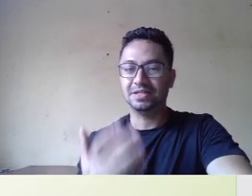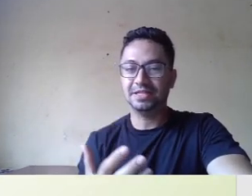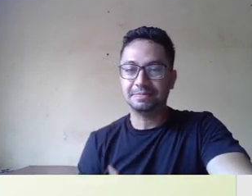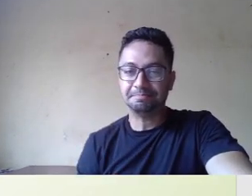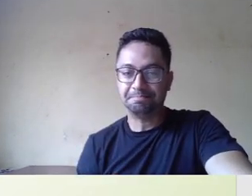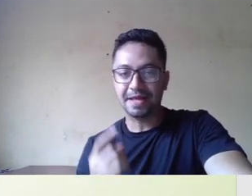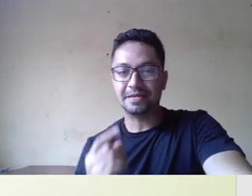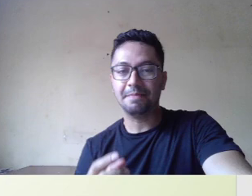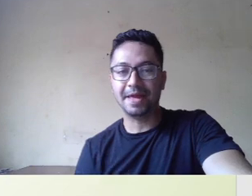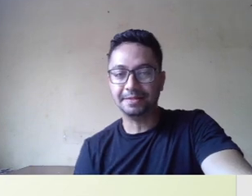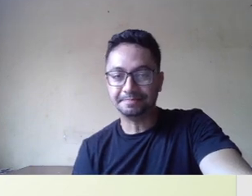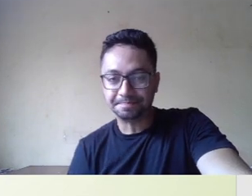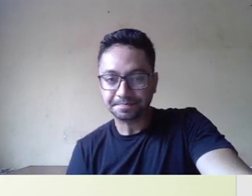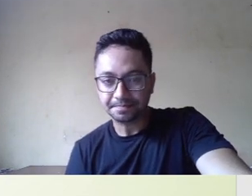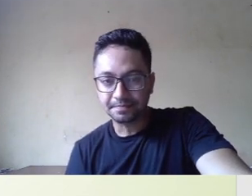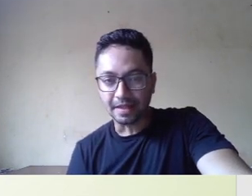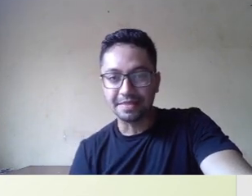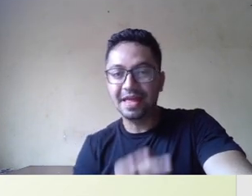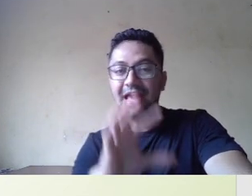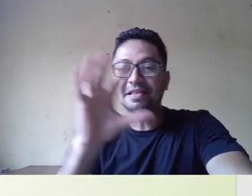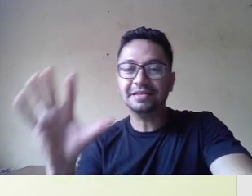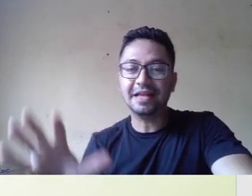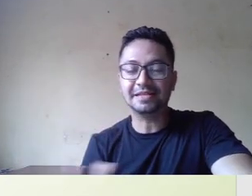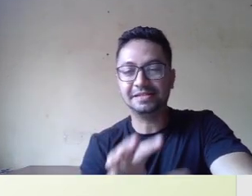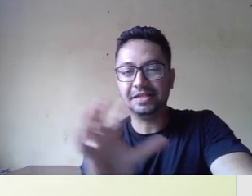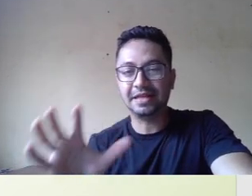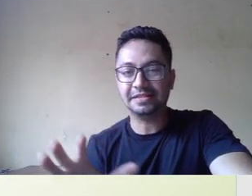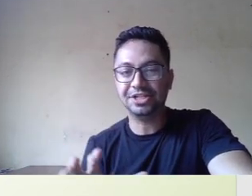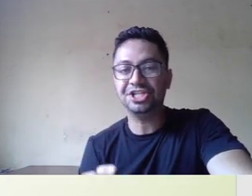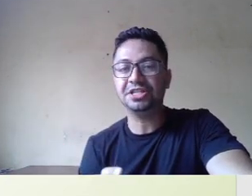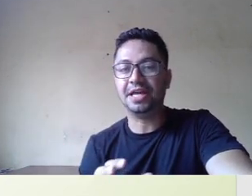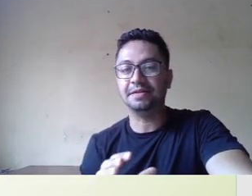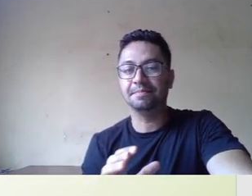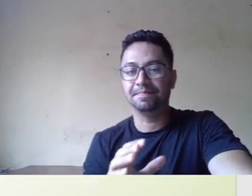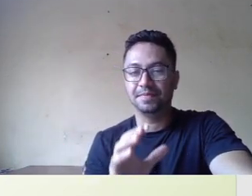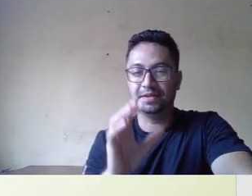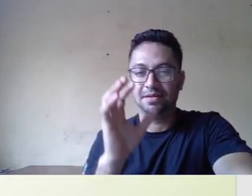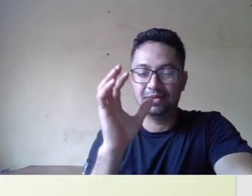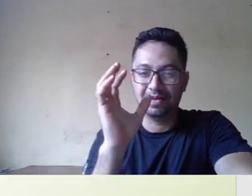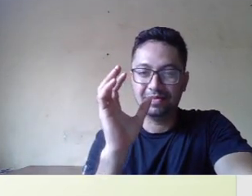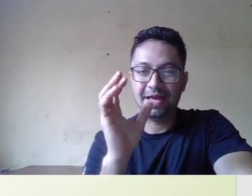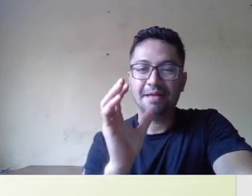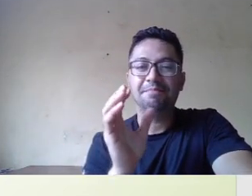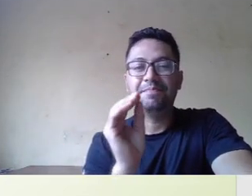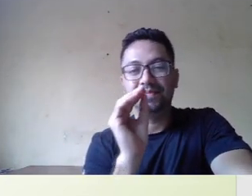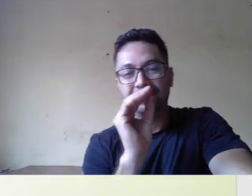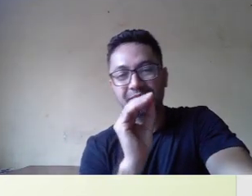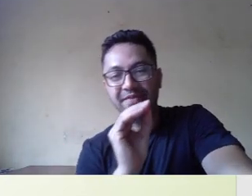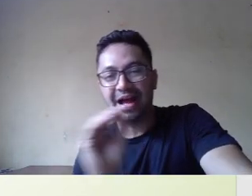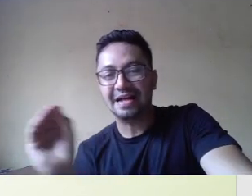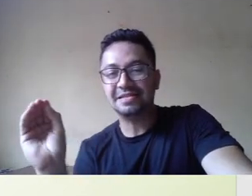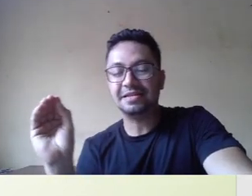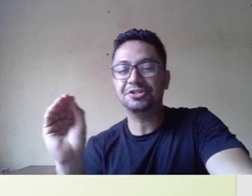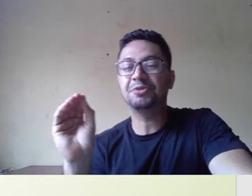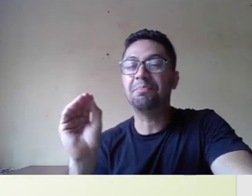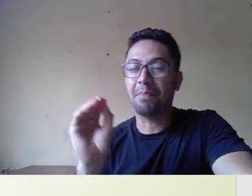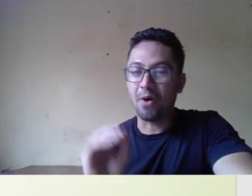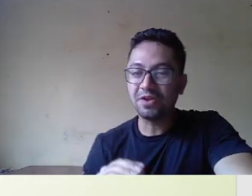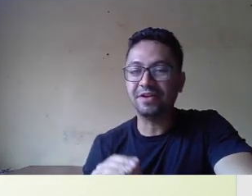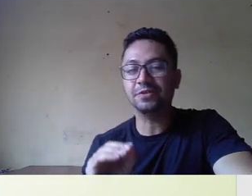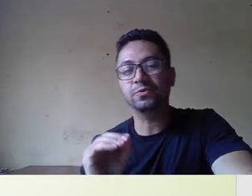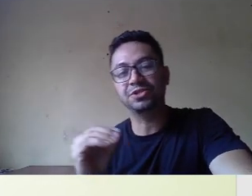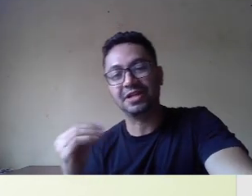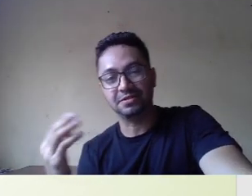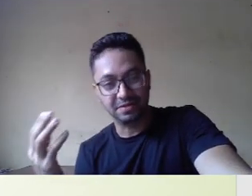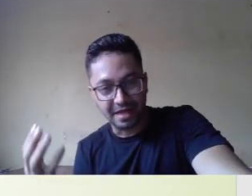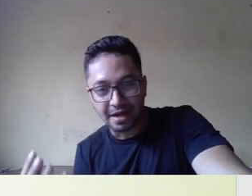quero que vocês pensem bem. Dentre dessas sentenças a gente tem, né, frases que a gente